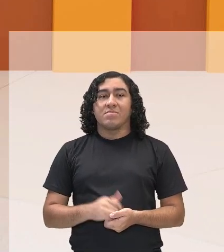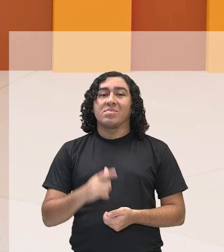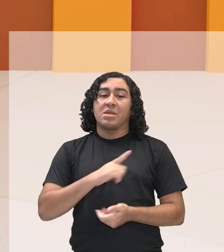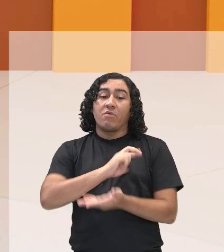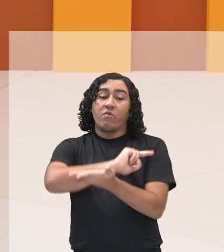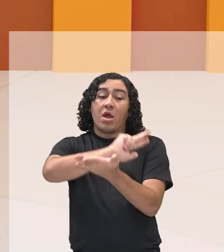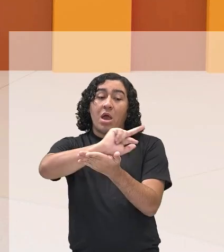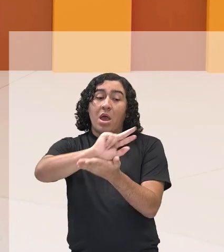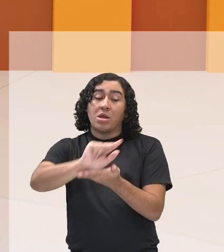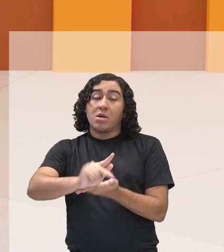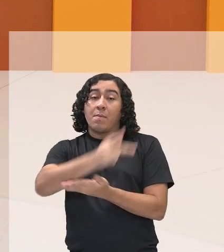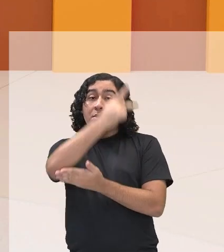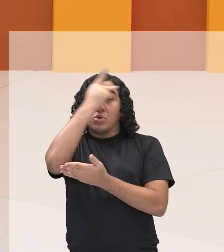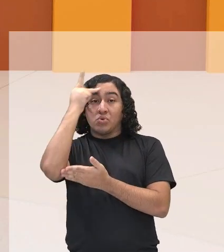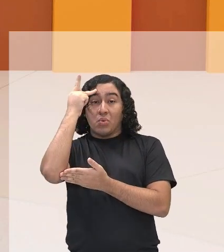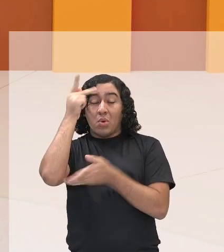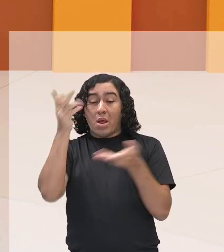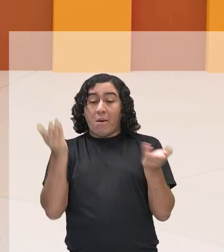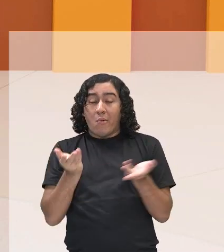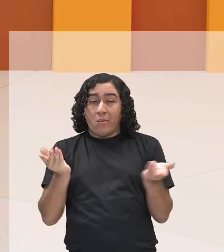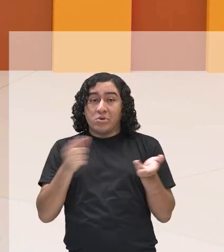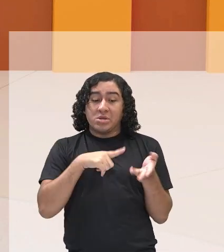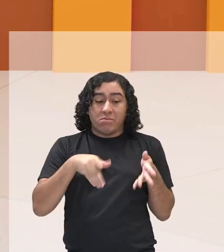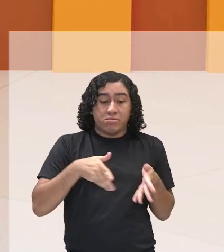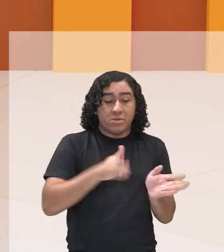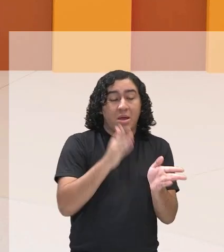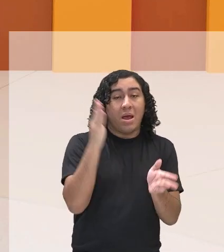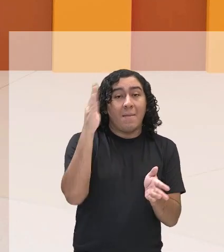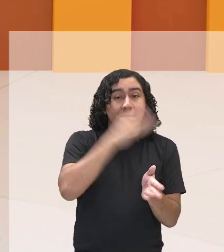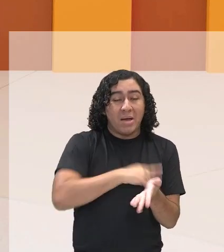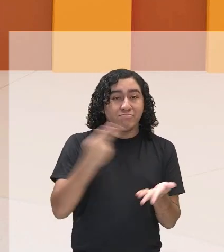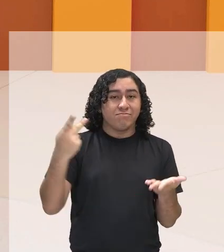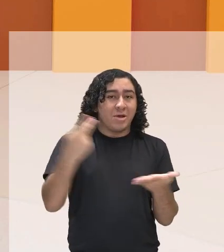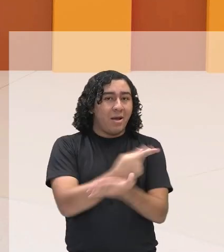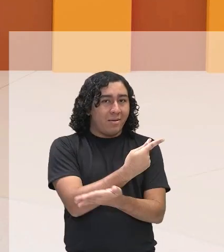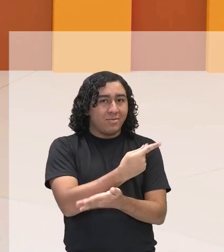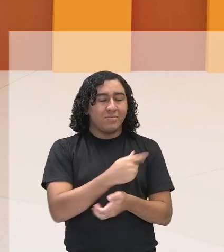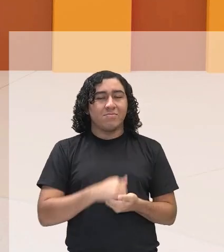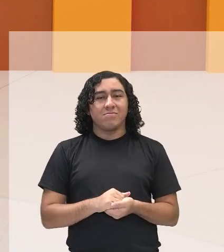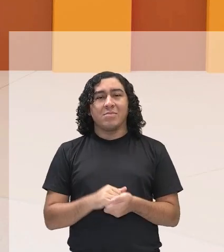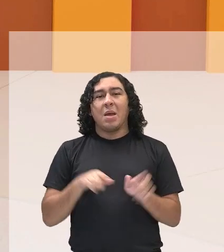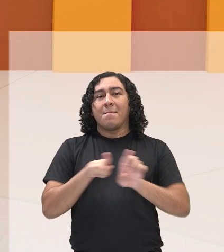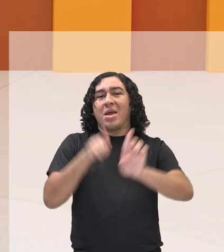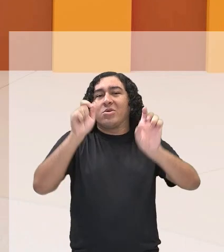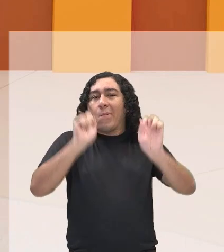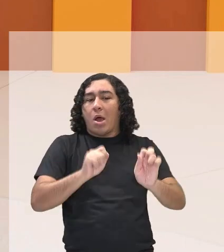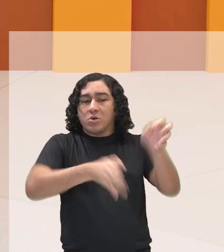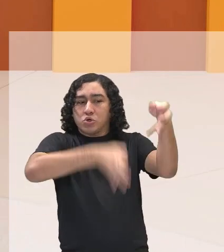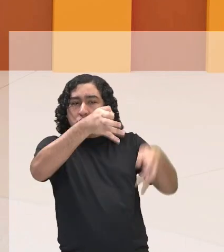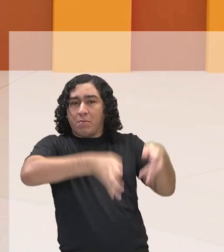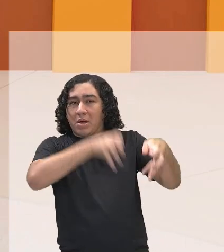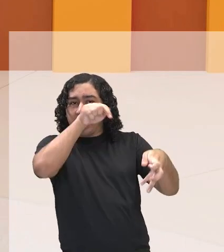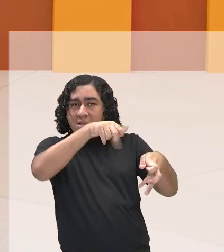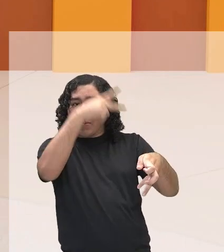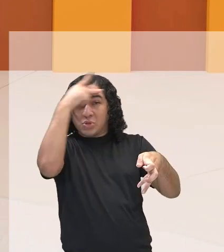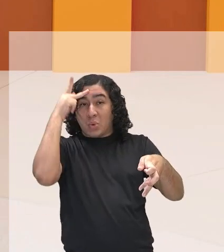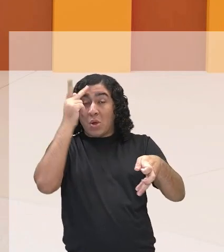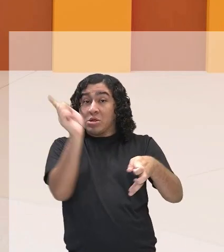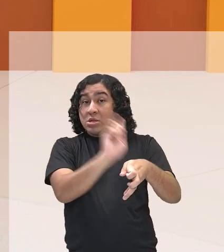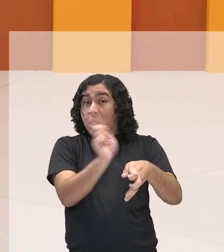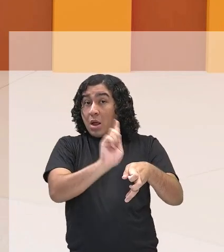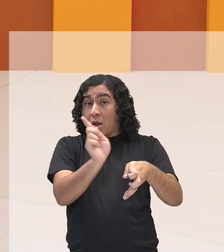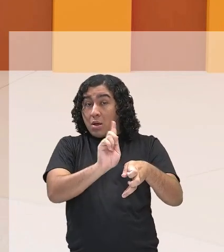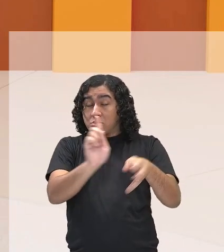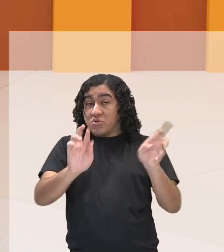aí que hoje estão no caminho errado, né? Mas a gente não pode fazer um julgamento dessas pessoas. Nós estamos falando